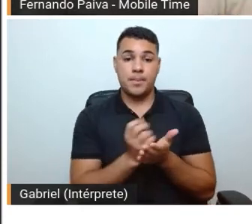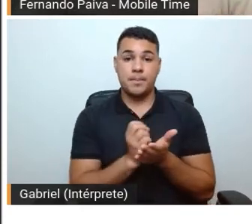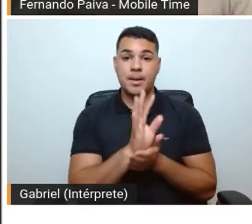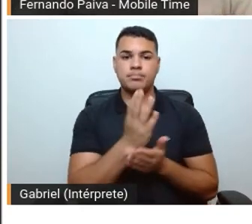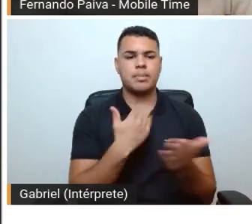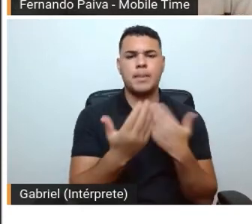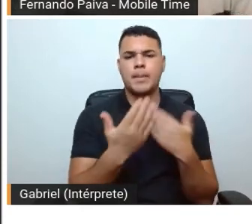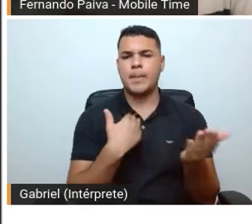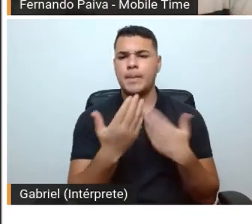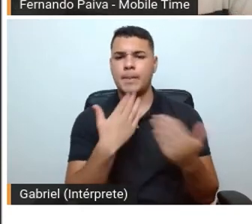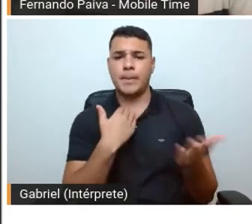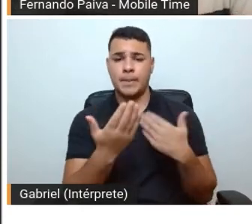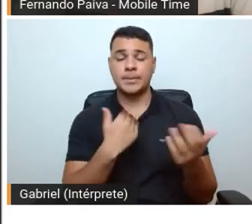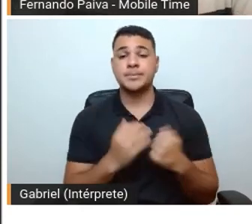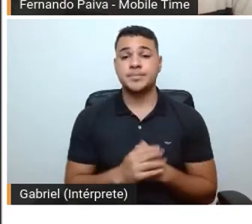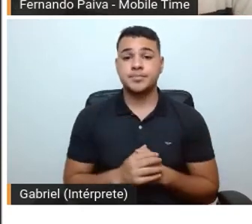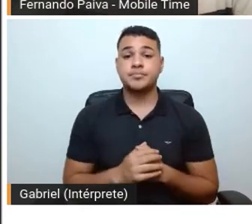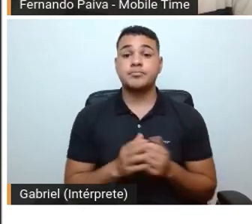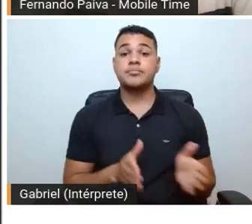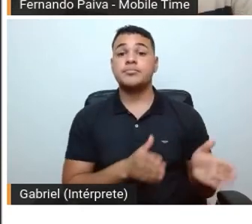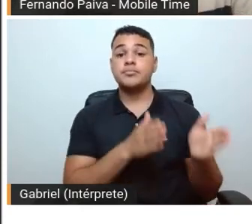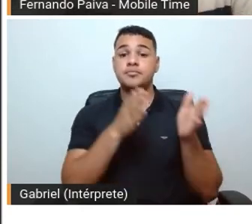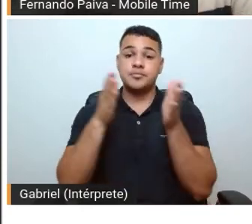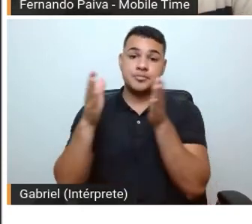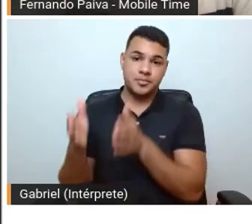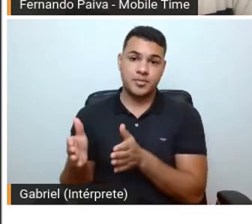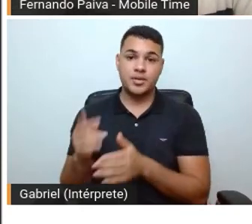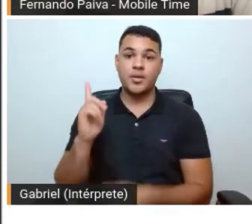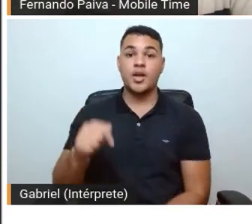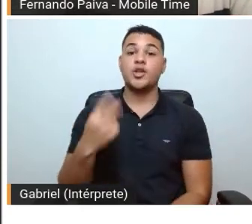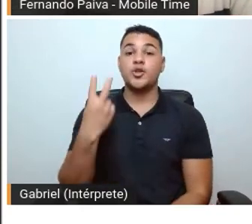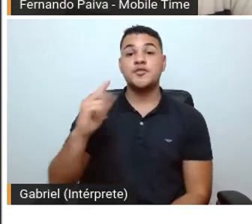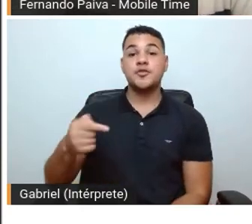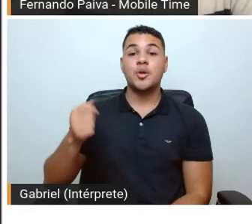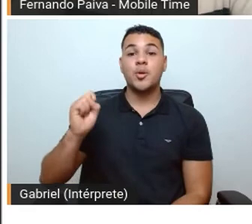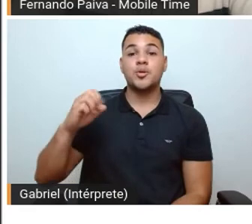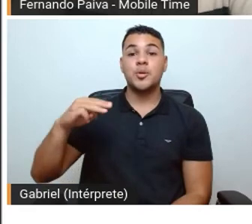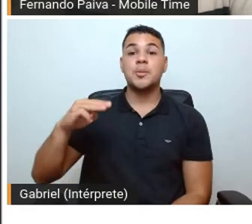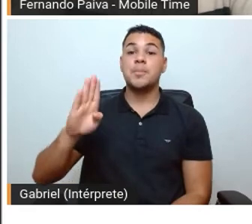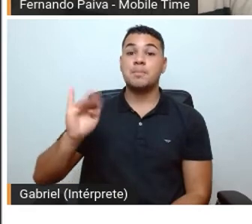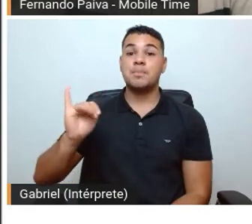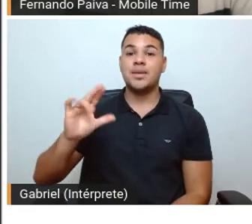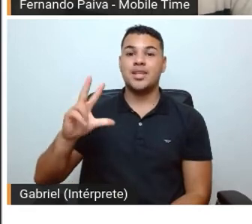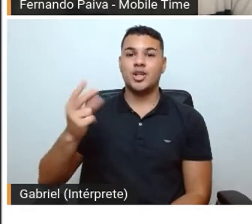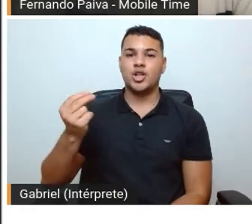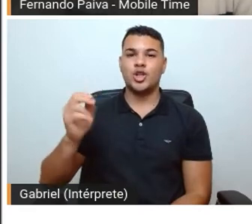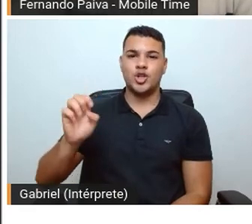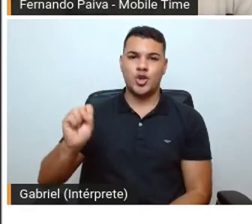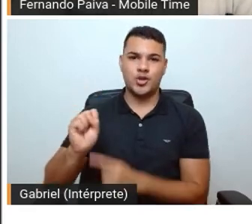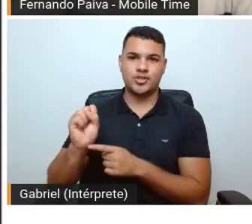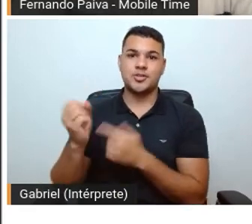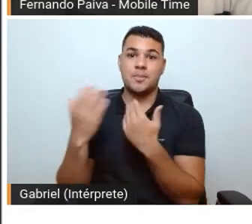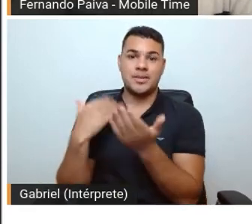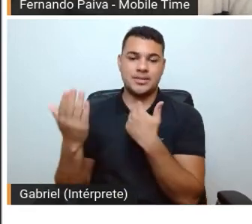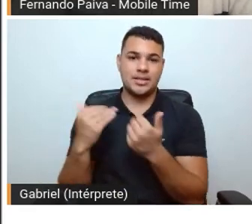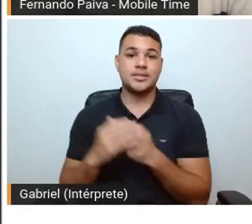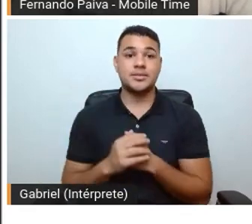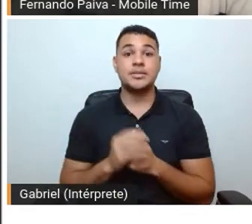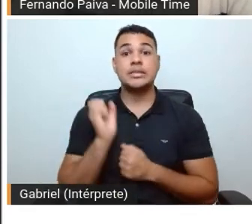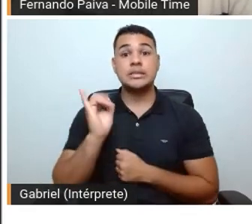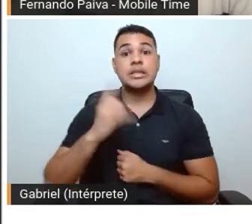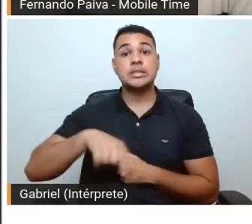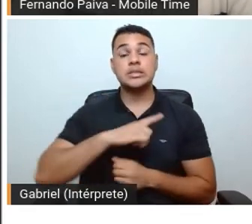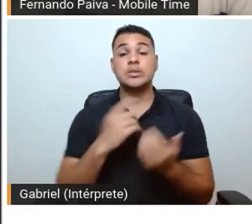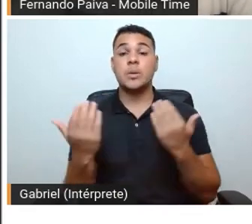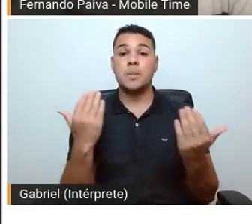somos todos vós estava em operação e hoje está indo 2,8 bilhões de mensagens por mês se compararmos covid-19 e foi um crescimento